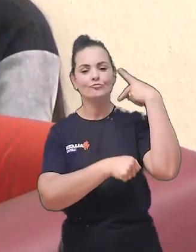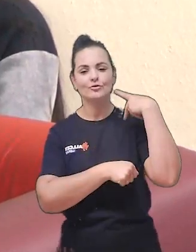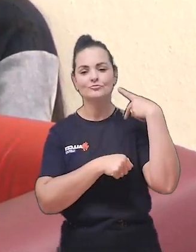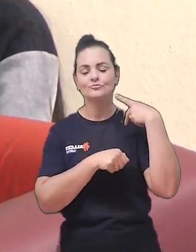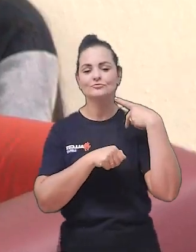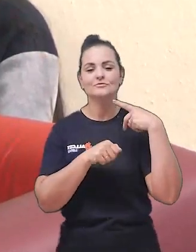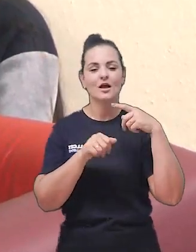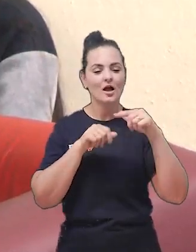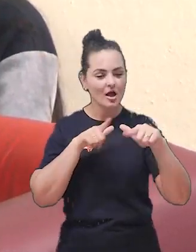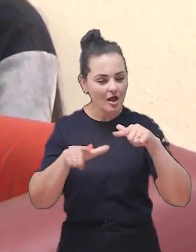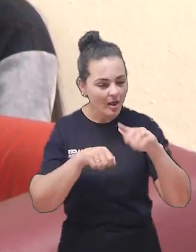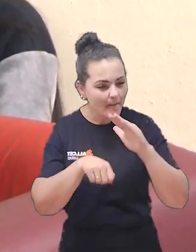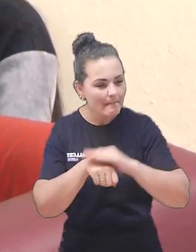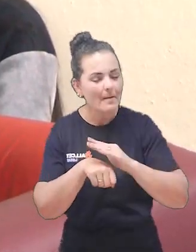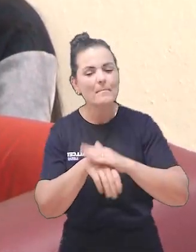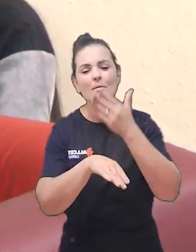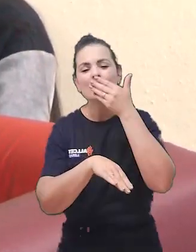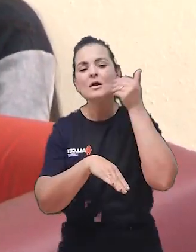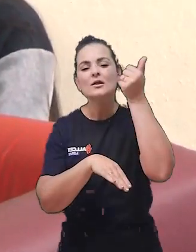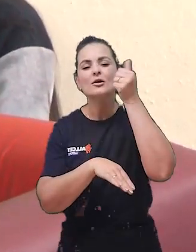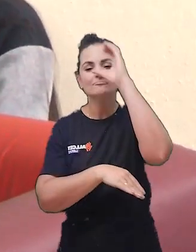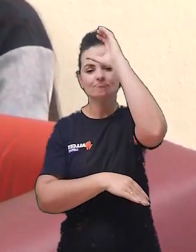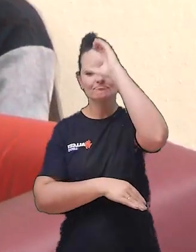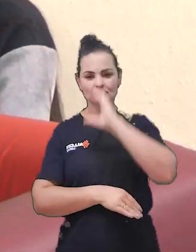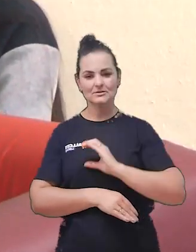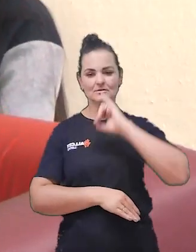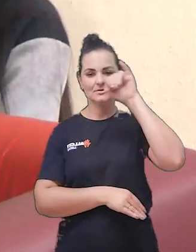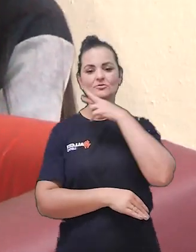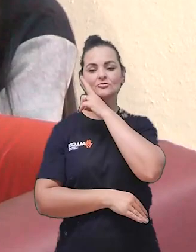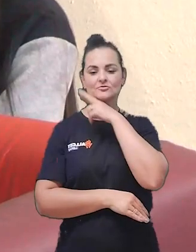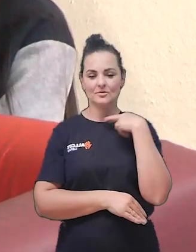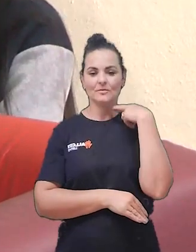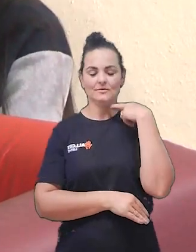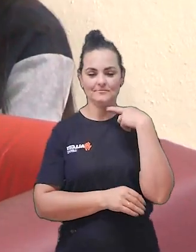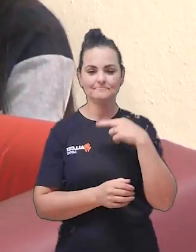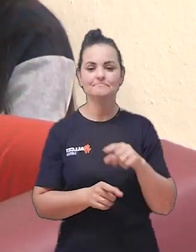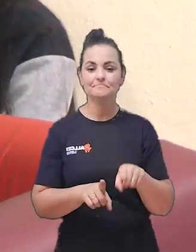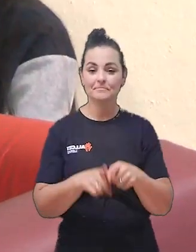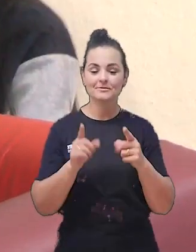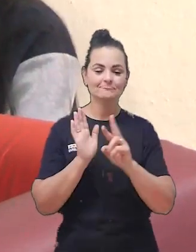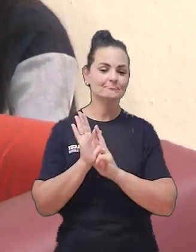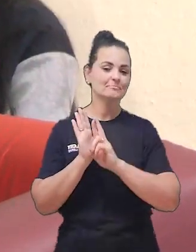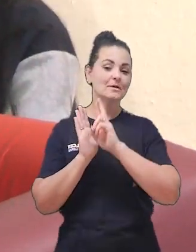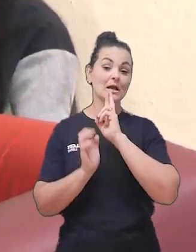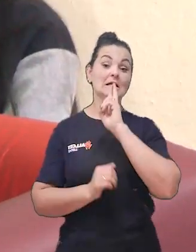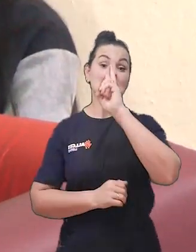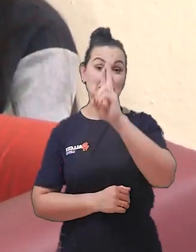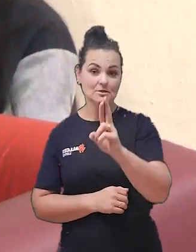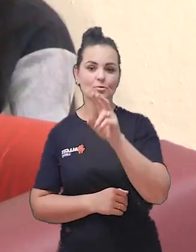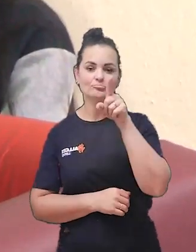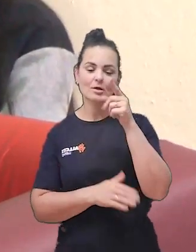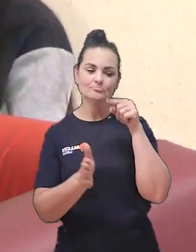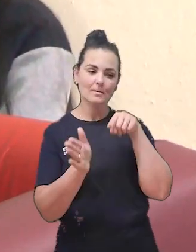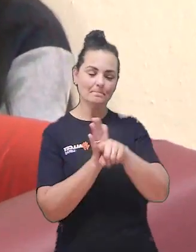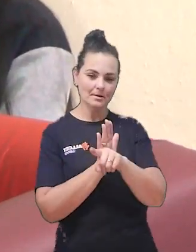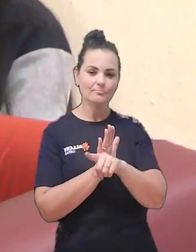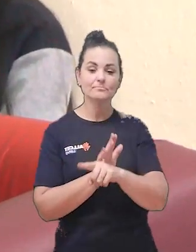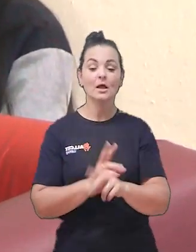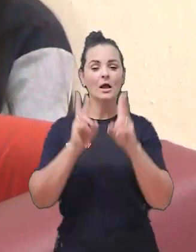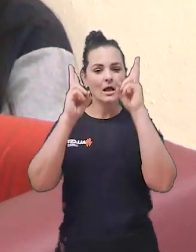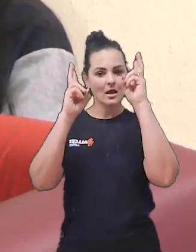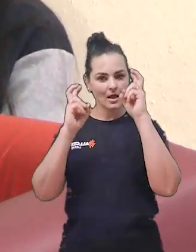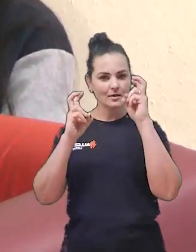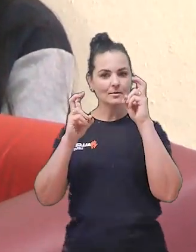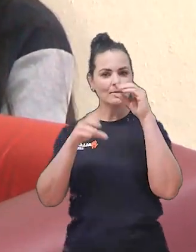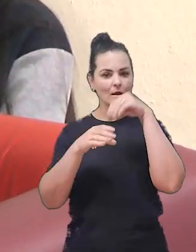sentido de melhorar a vida do cidadão jaraguaense. Mas respondendo à tua pergunta, o tema, um dos